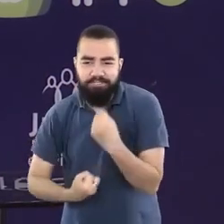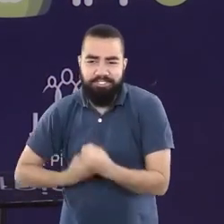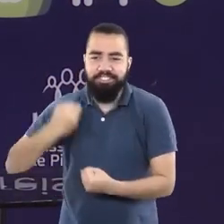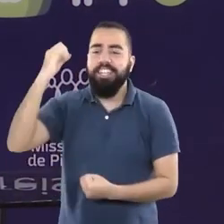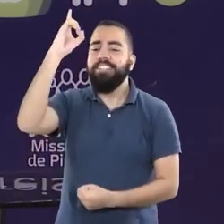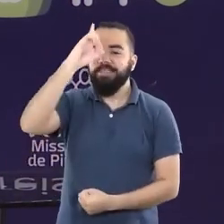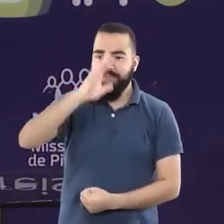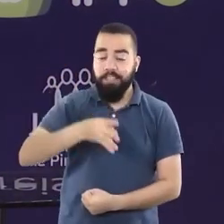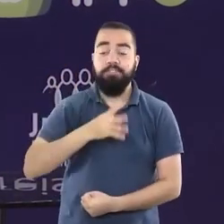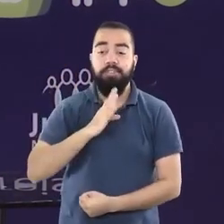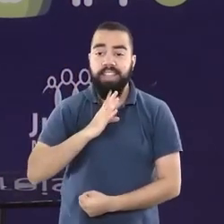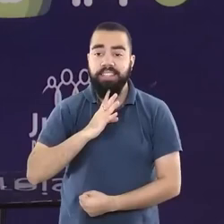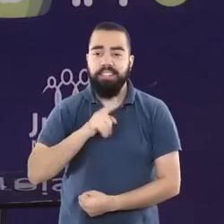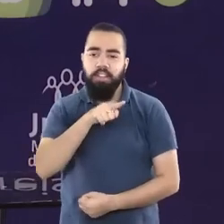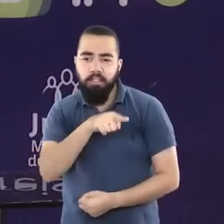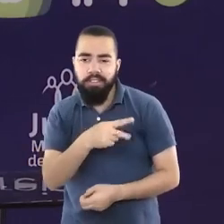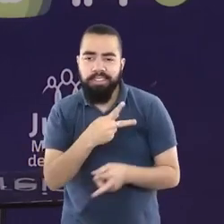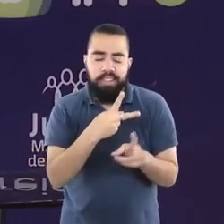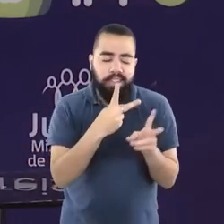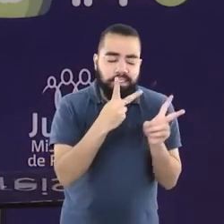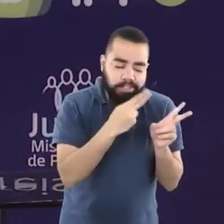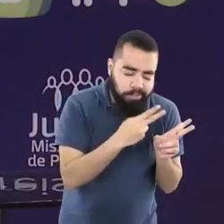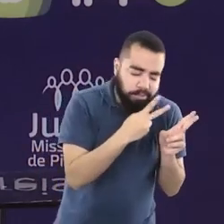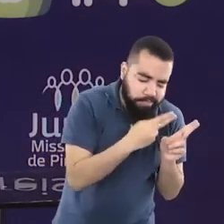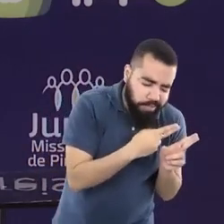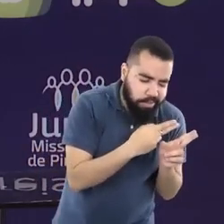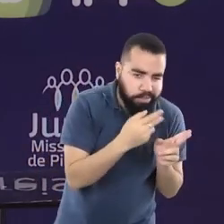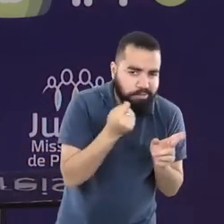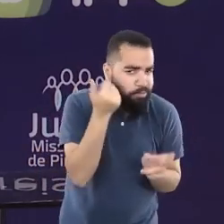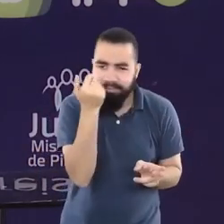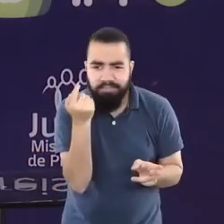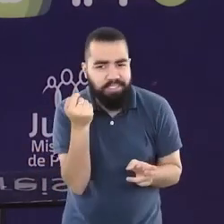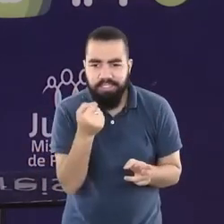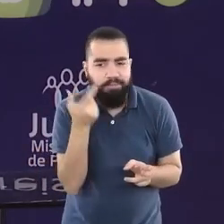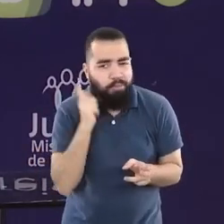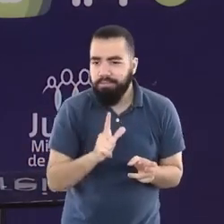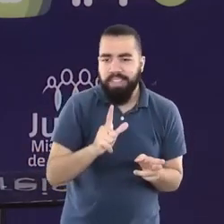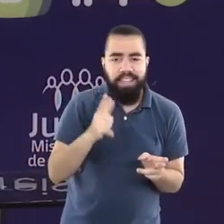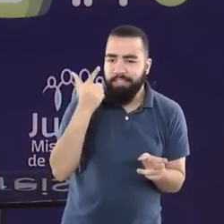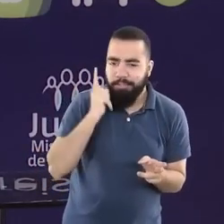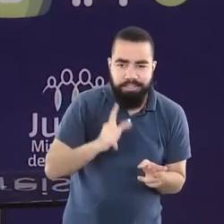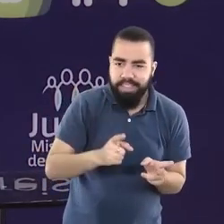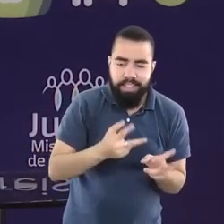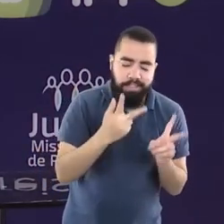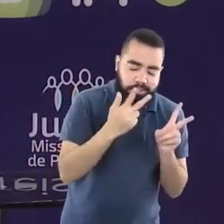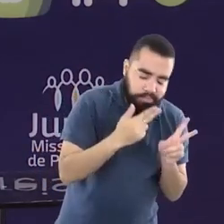E Ele está aqui hoje, poderoso para salvar, poderoso para restaurar